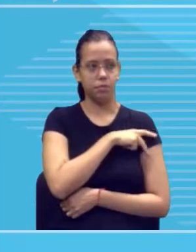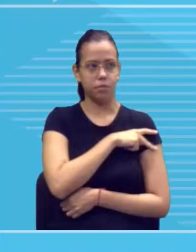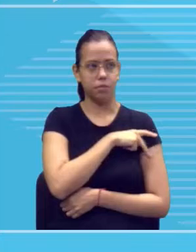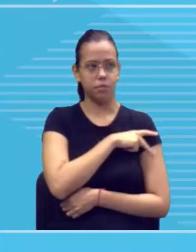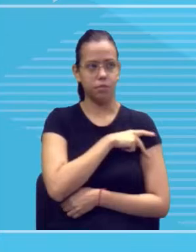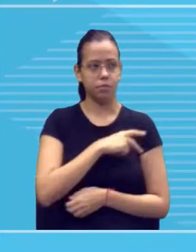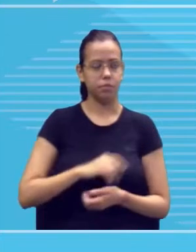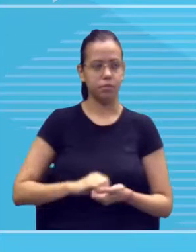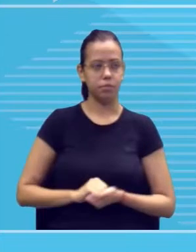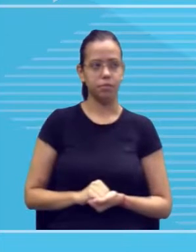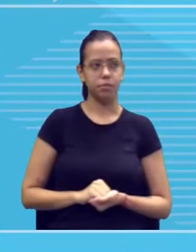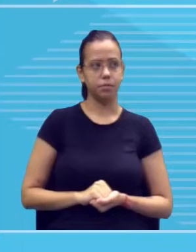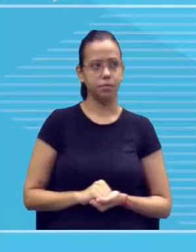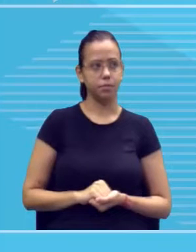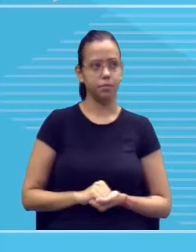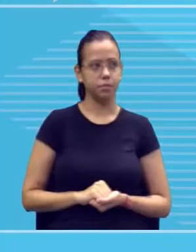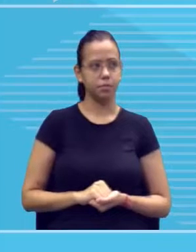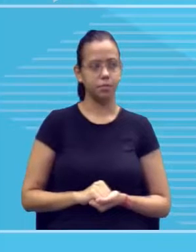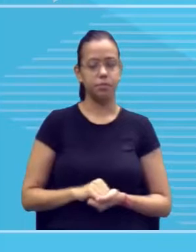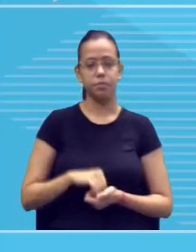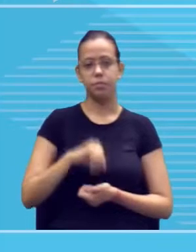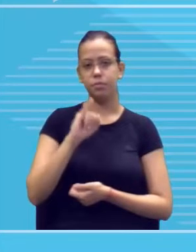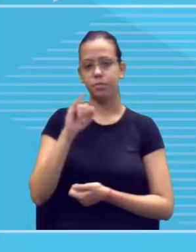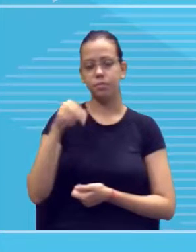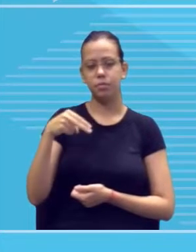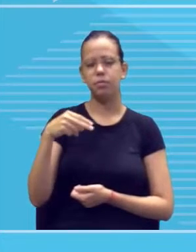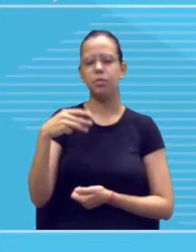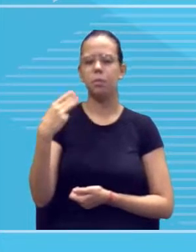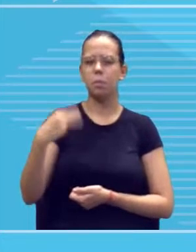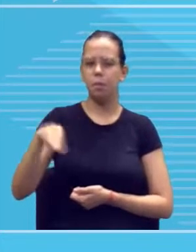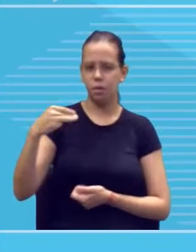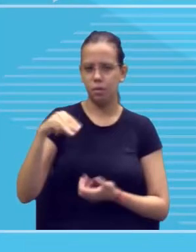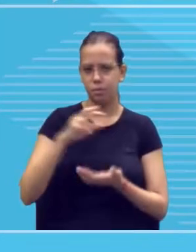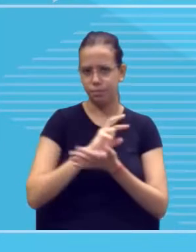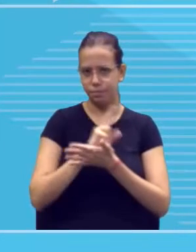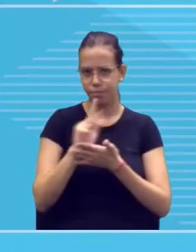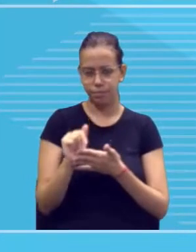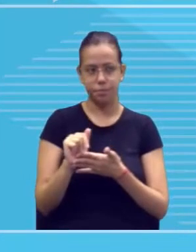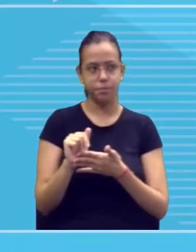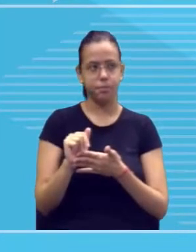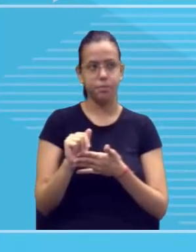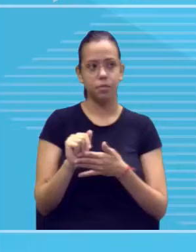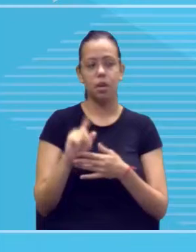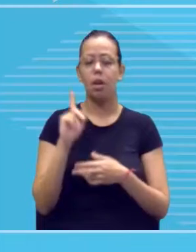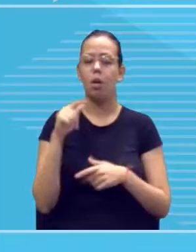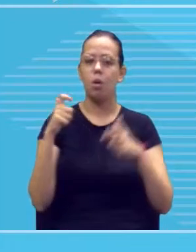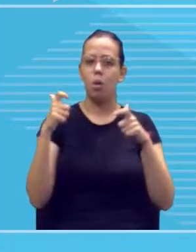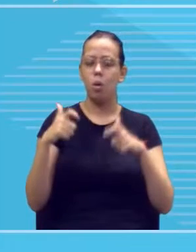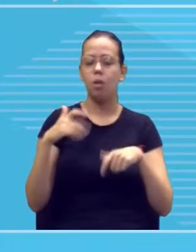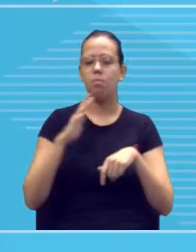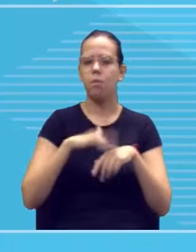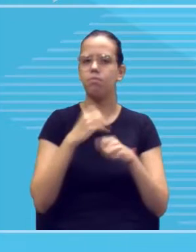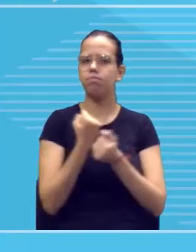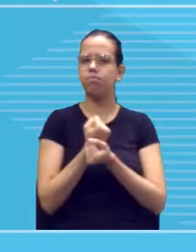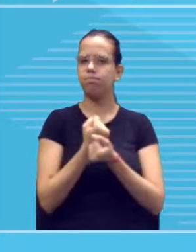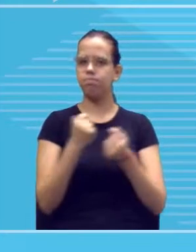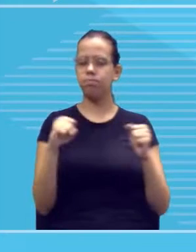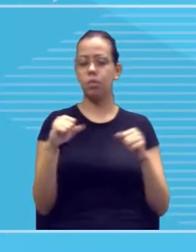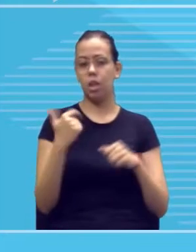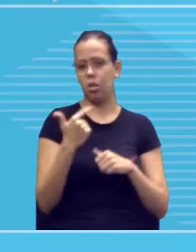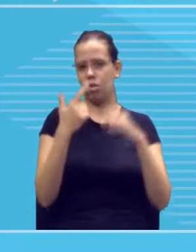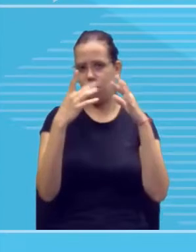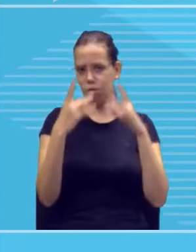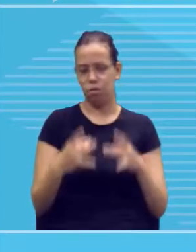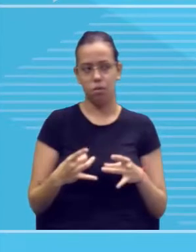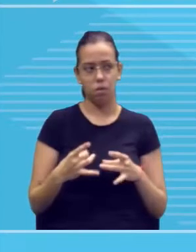e a u i Maranhão por aí vai aí é um lugar já é um pouco maior é um local menos espécie